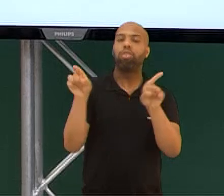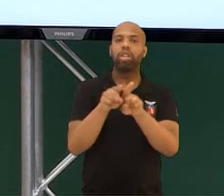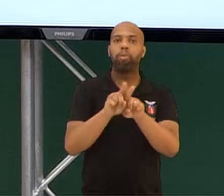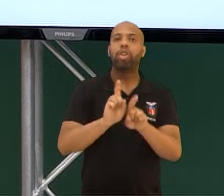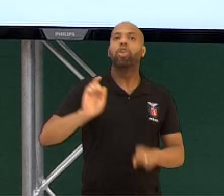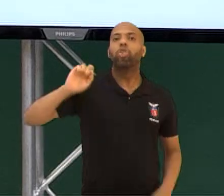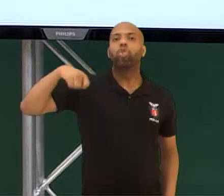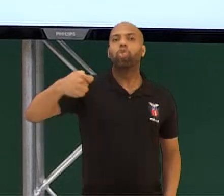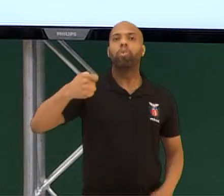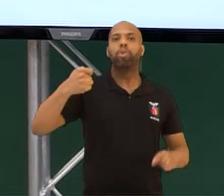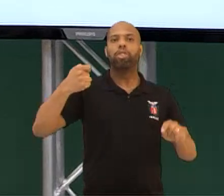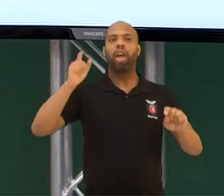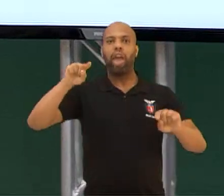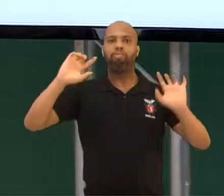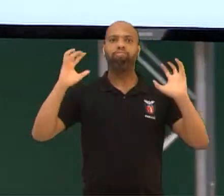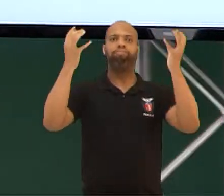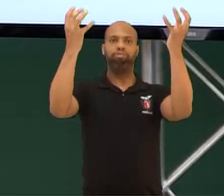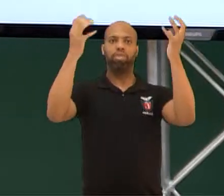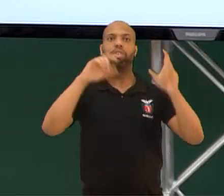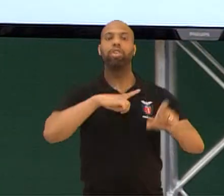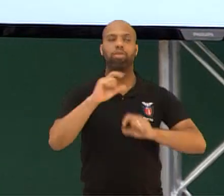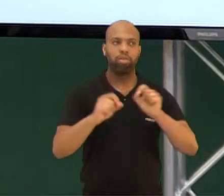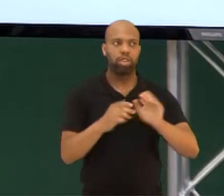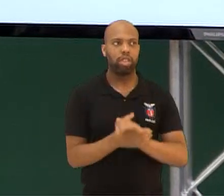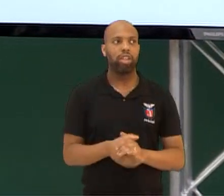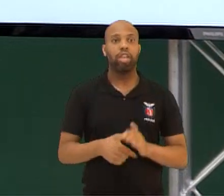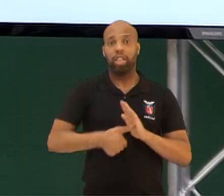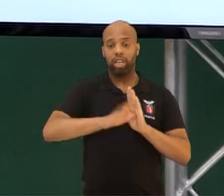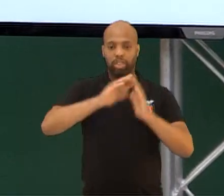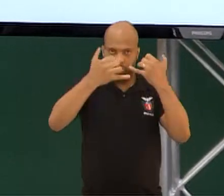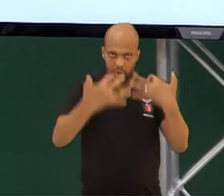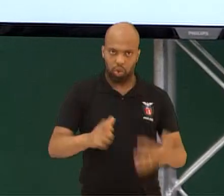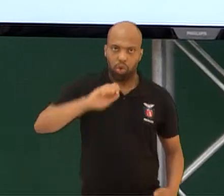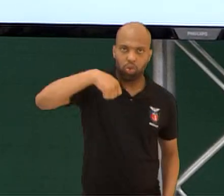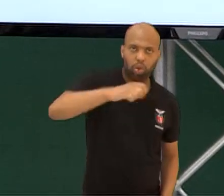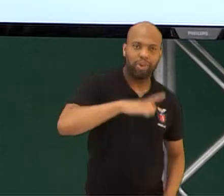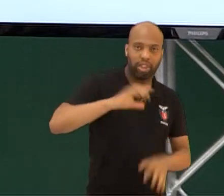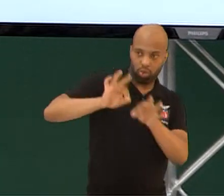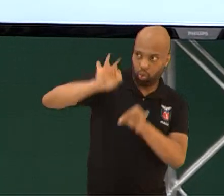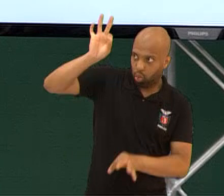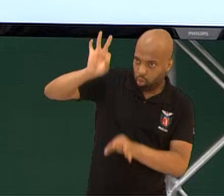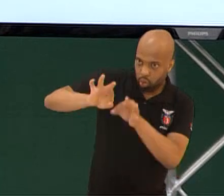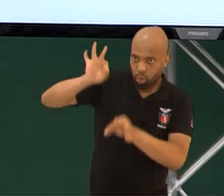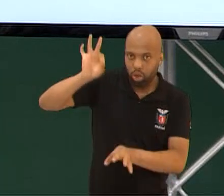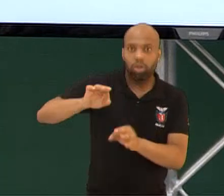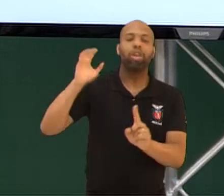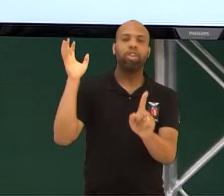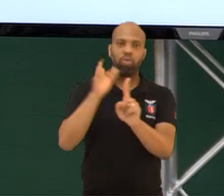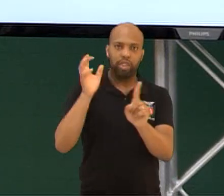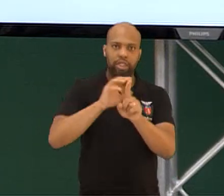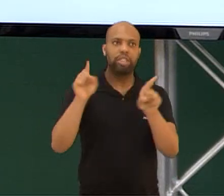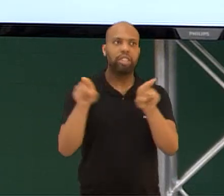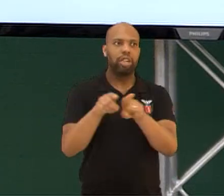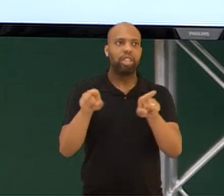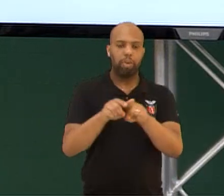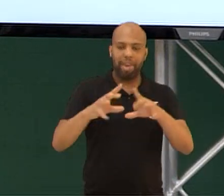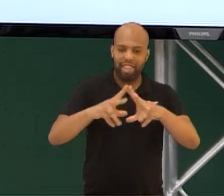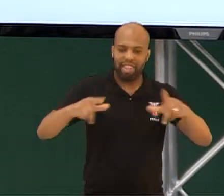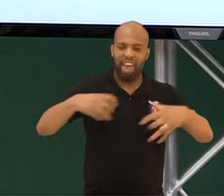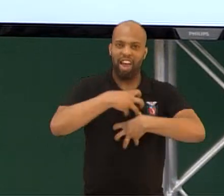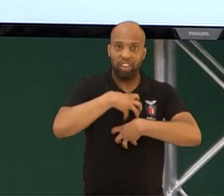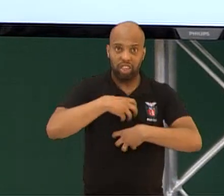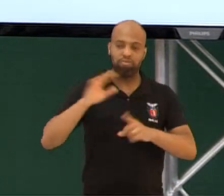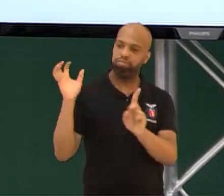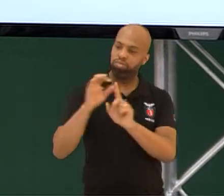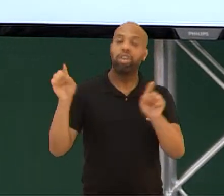questão do clima, né? Então nós tínhamos falado aqui a questão da latitude, né, da altitude, né, do relevo, também importantes. E também